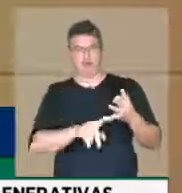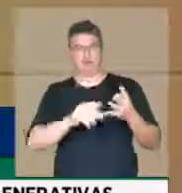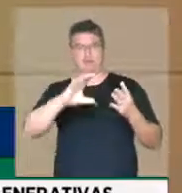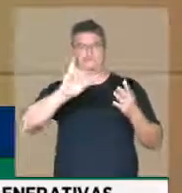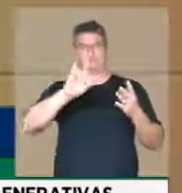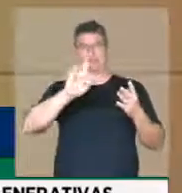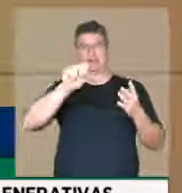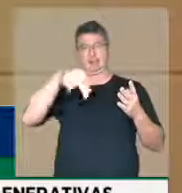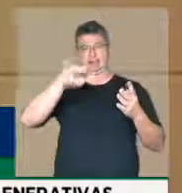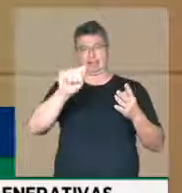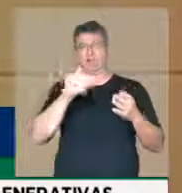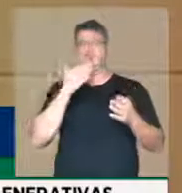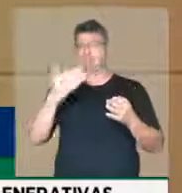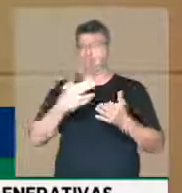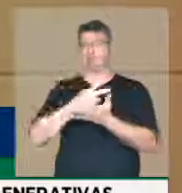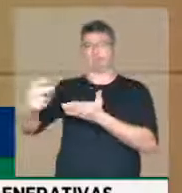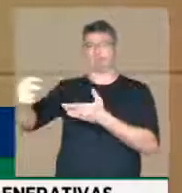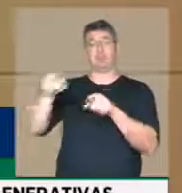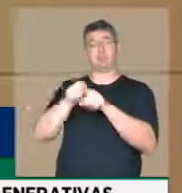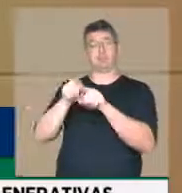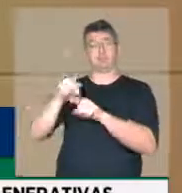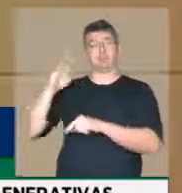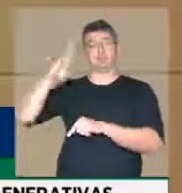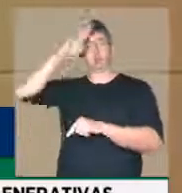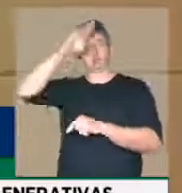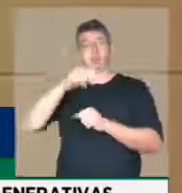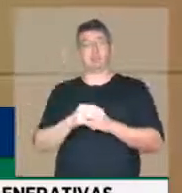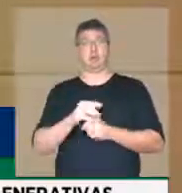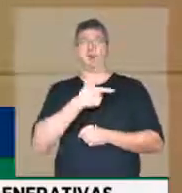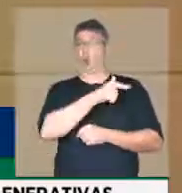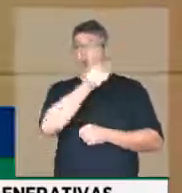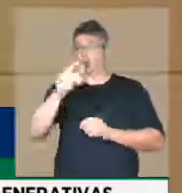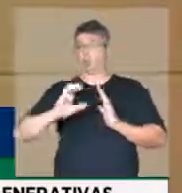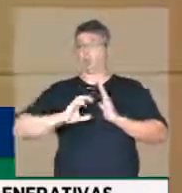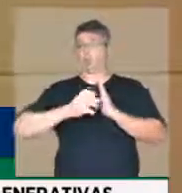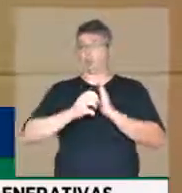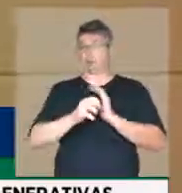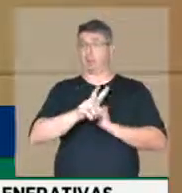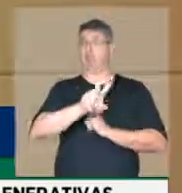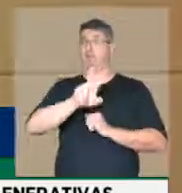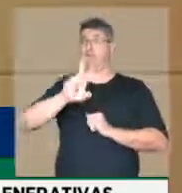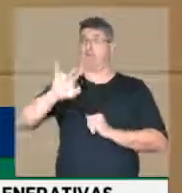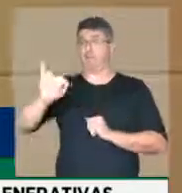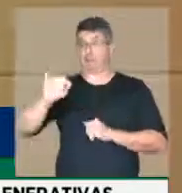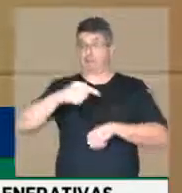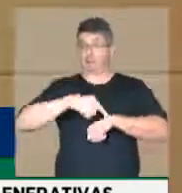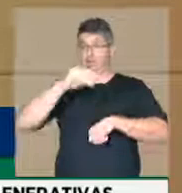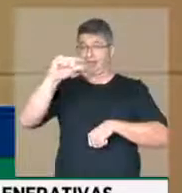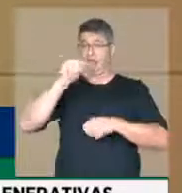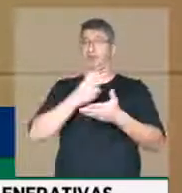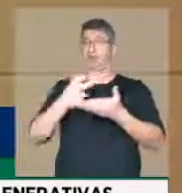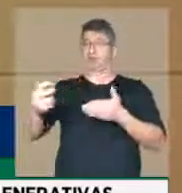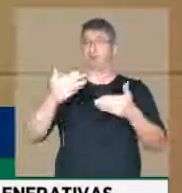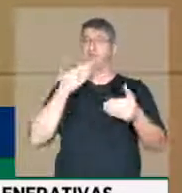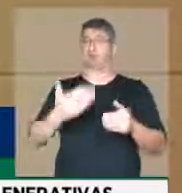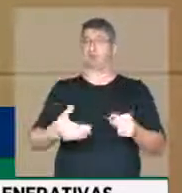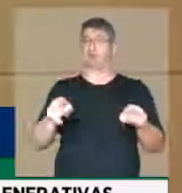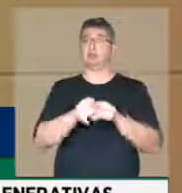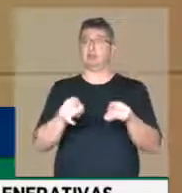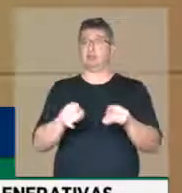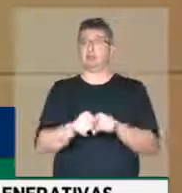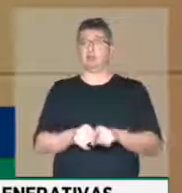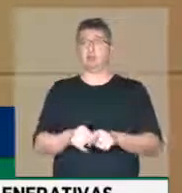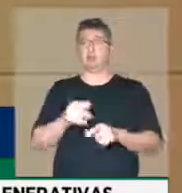Cidadania, já pediram também. Por isso, outros partidos devem, em breve, pedir o impeachment. E essa é uma